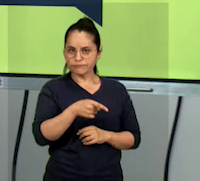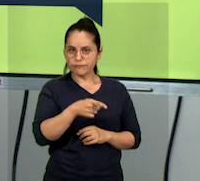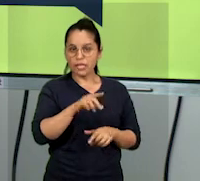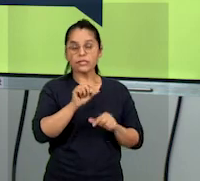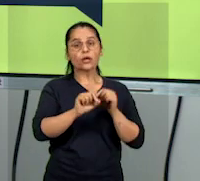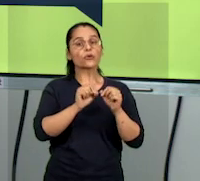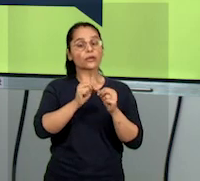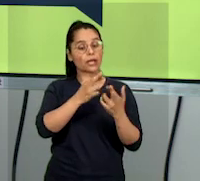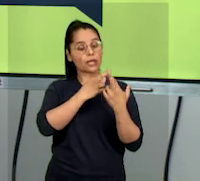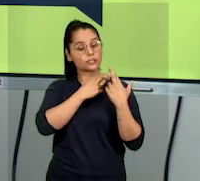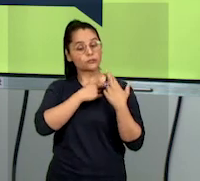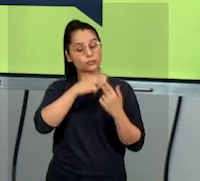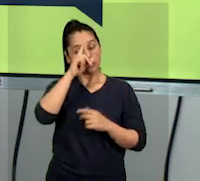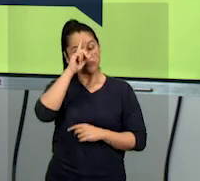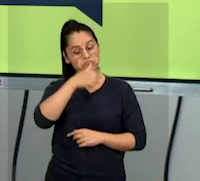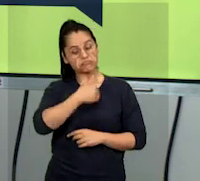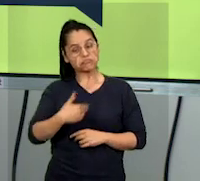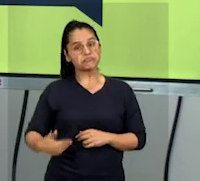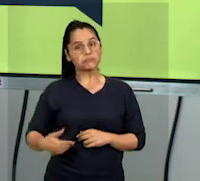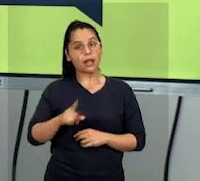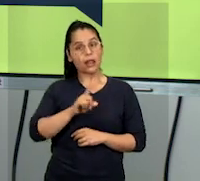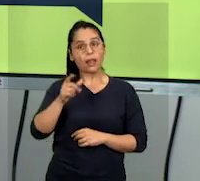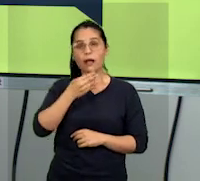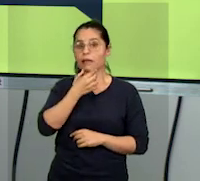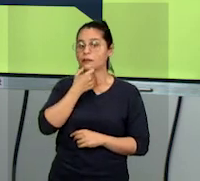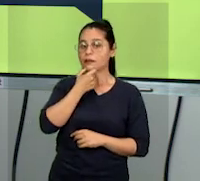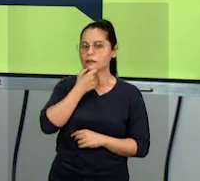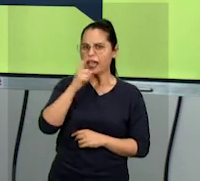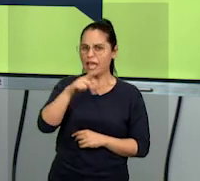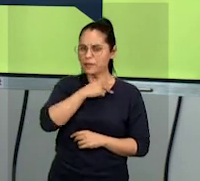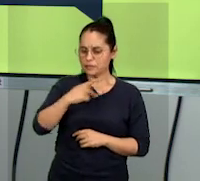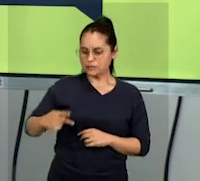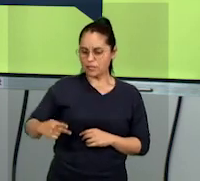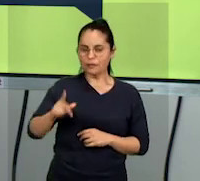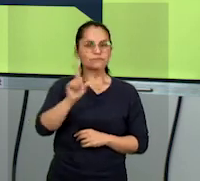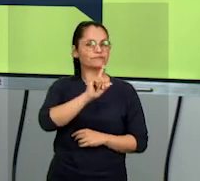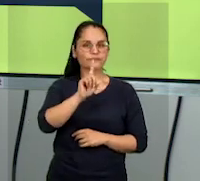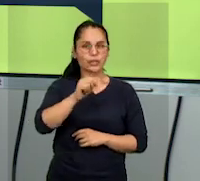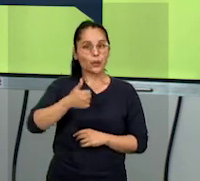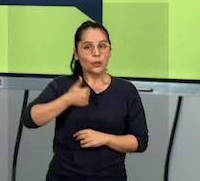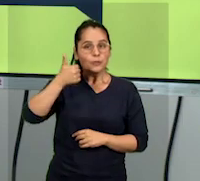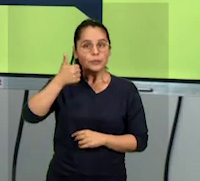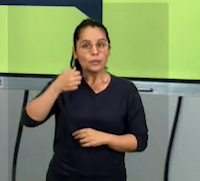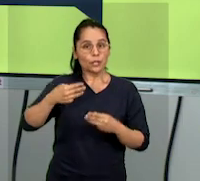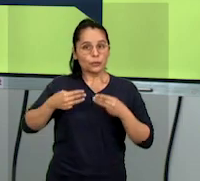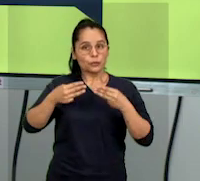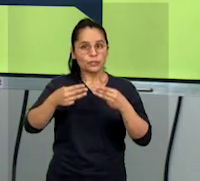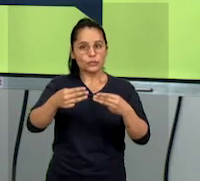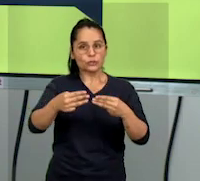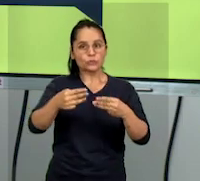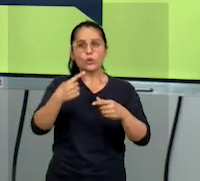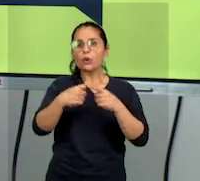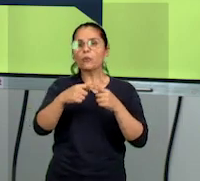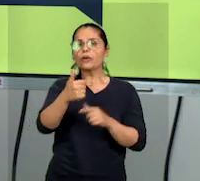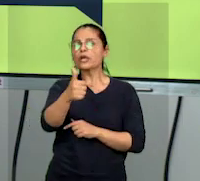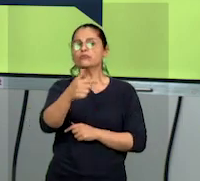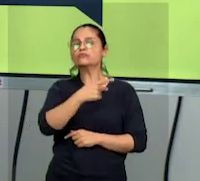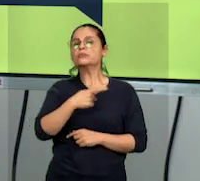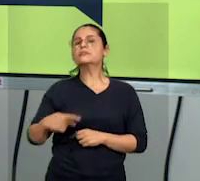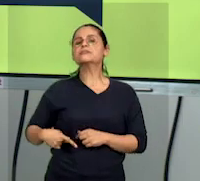tem o papel de governar na Inglaterra não é o presidente, é o primeiro-ministro. Por que não tem presidente